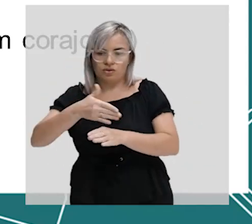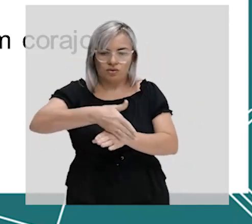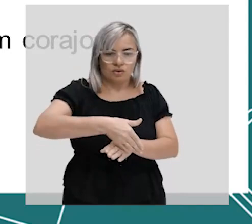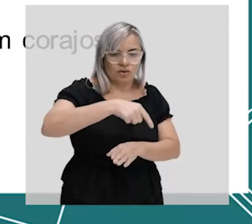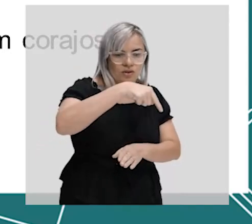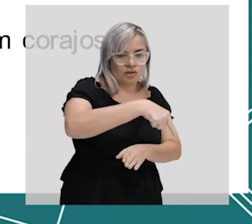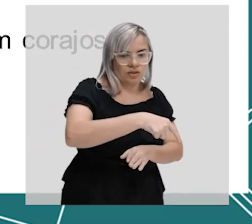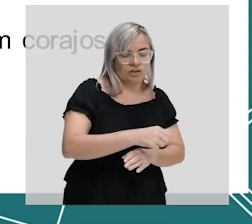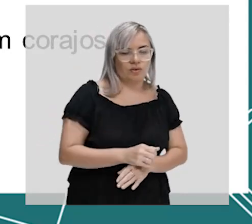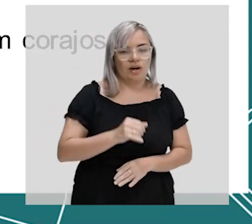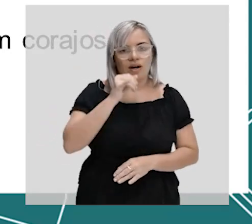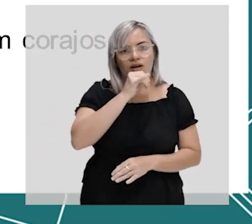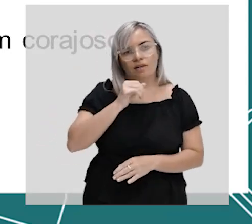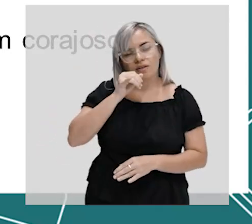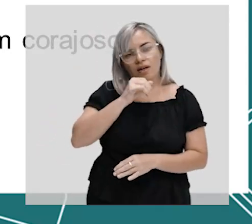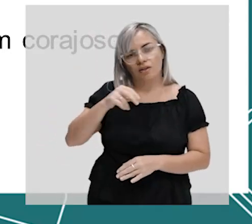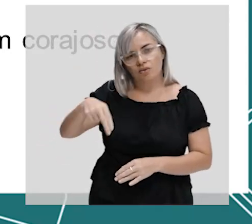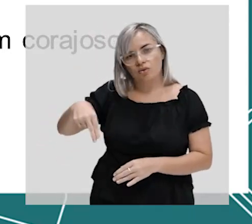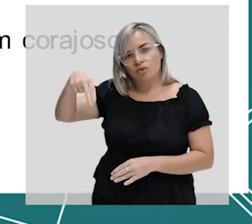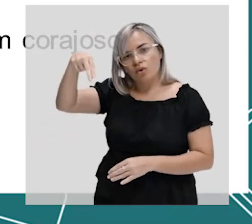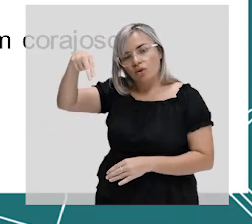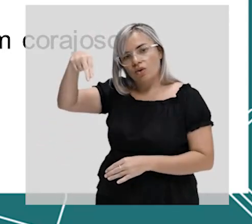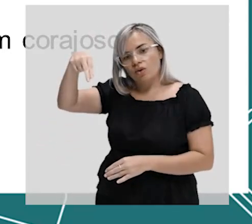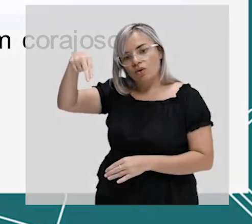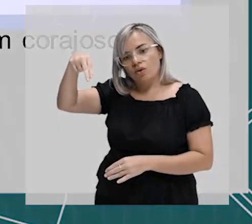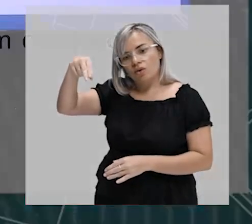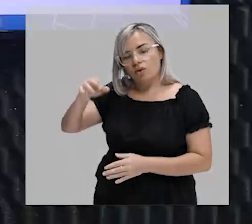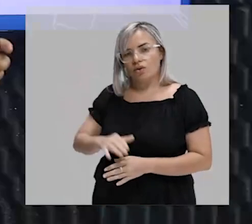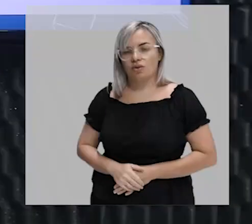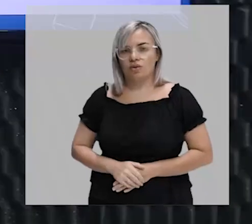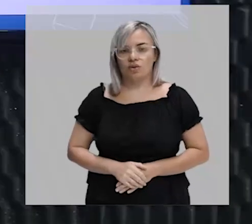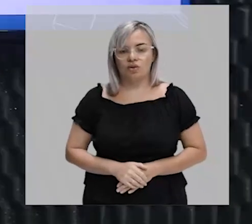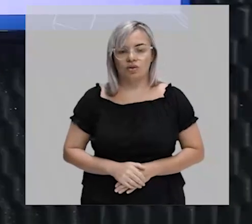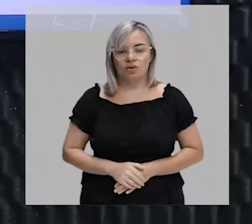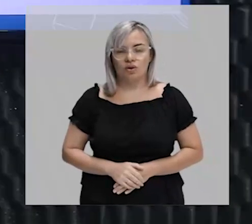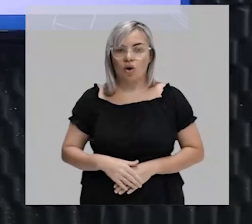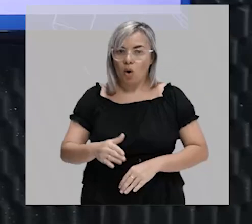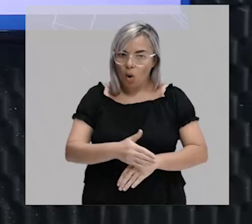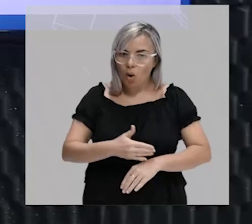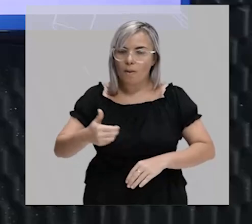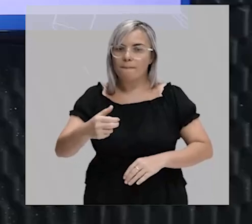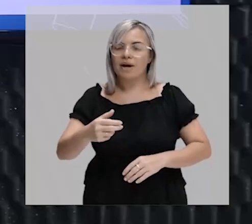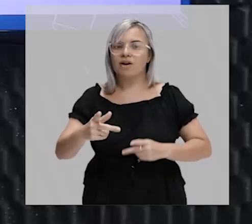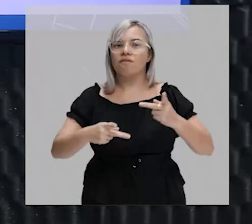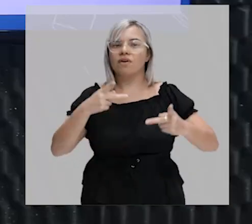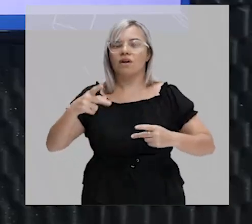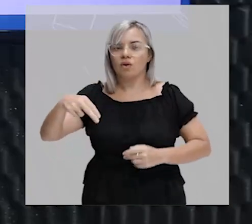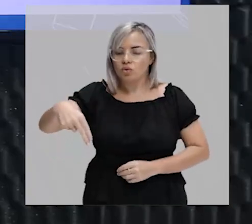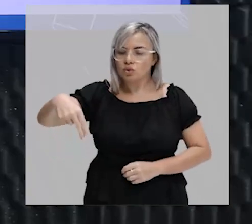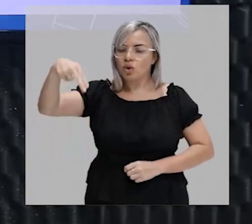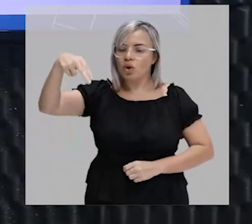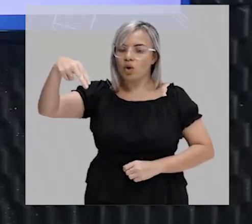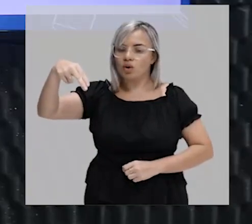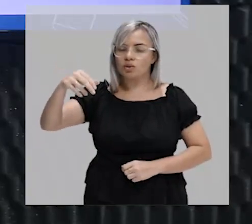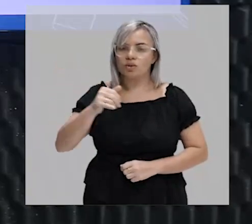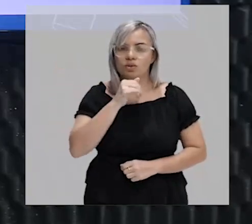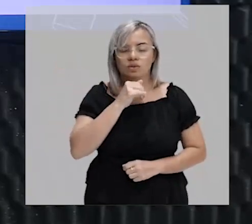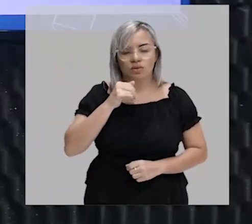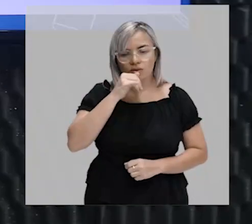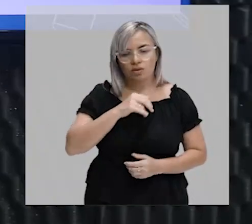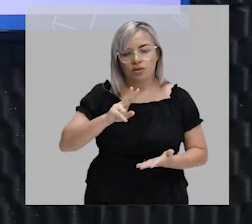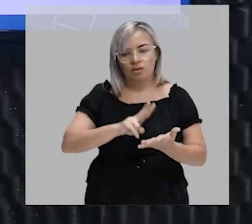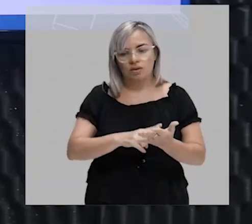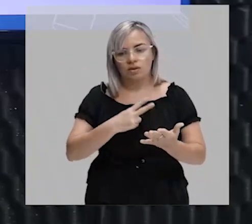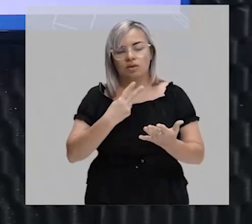Muitos estrangeiros visitam a Itália, ou melhor, o norte da Itália, né? Ou a Itália do Norte. Aqui está